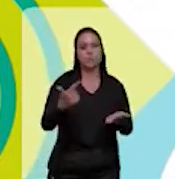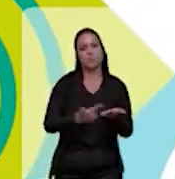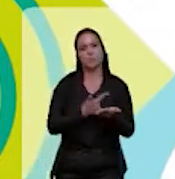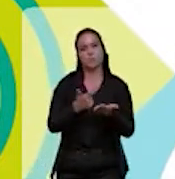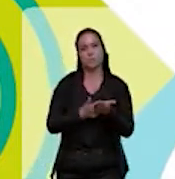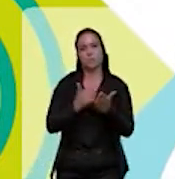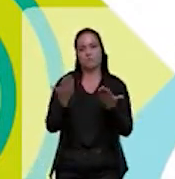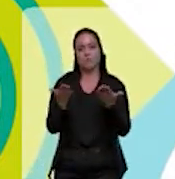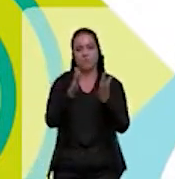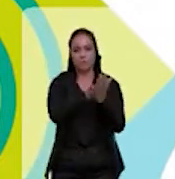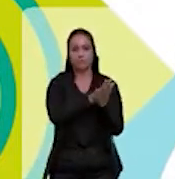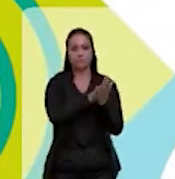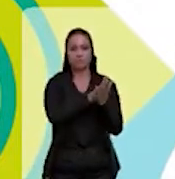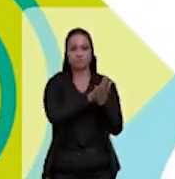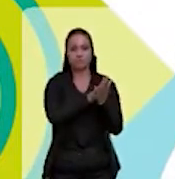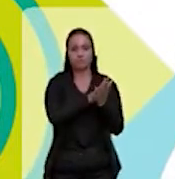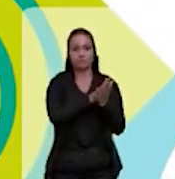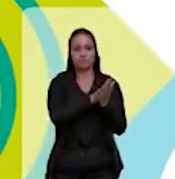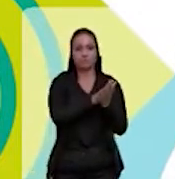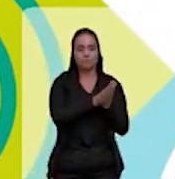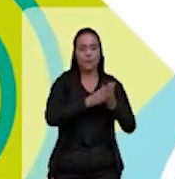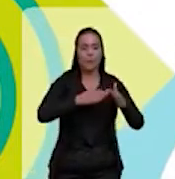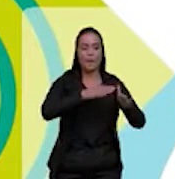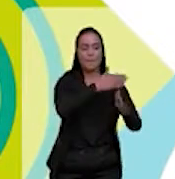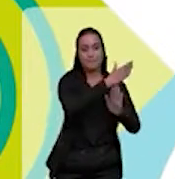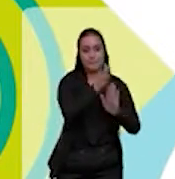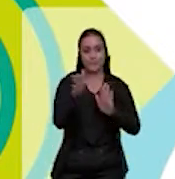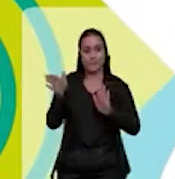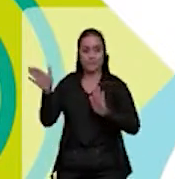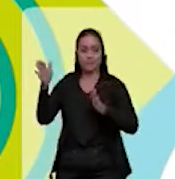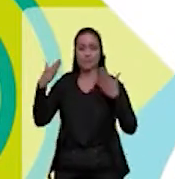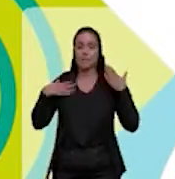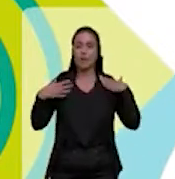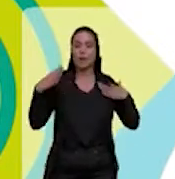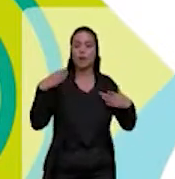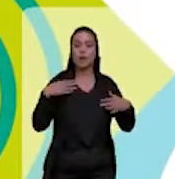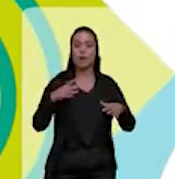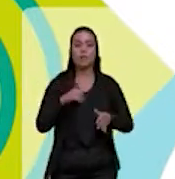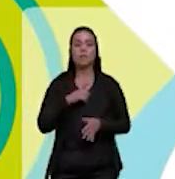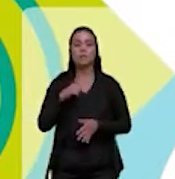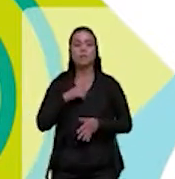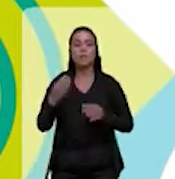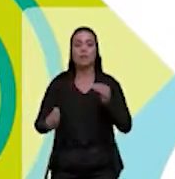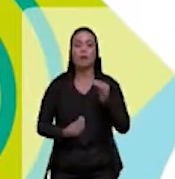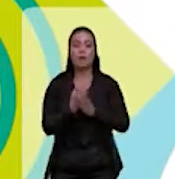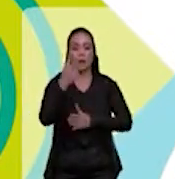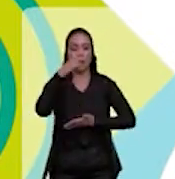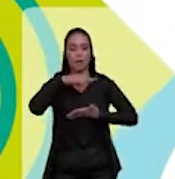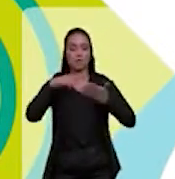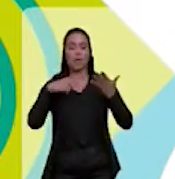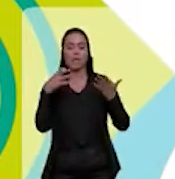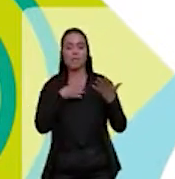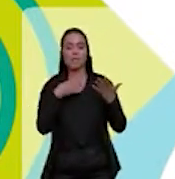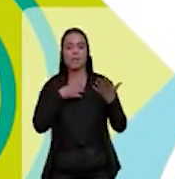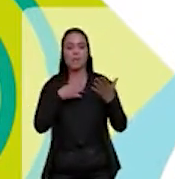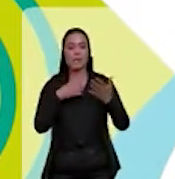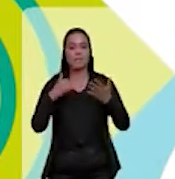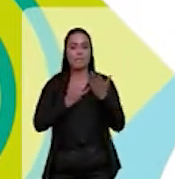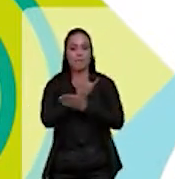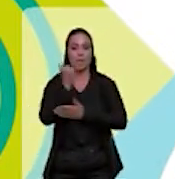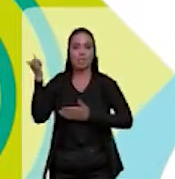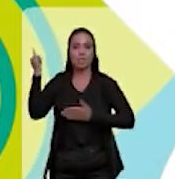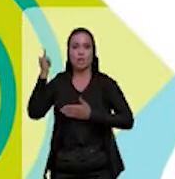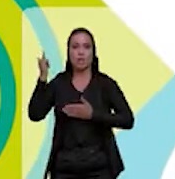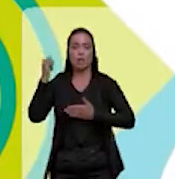fechados navegando a biblioteca cumpre sua função fazendo que os leitores se sintam impelidos a viajar